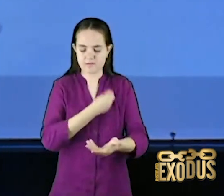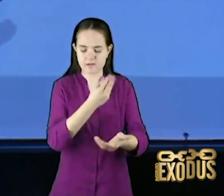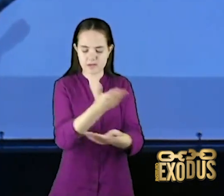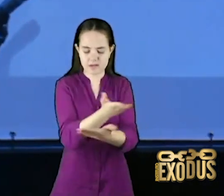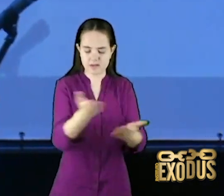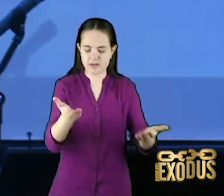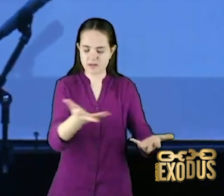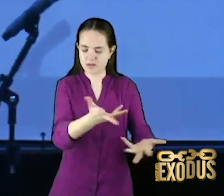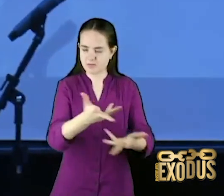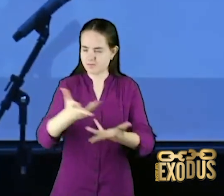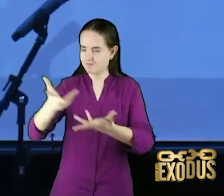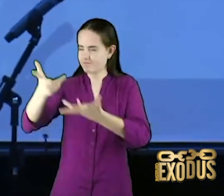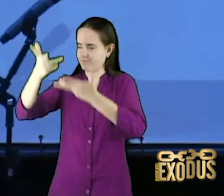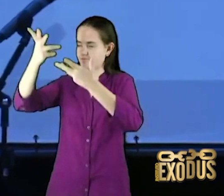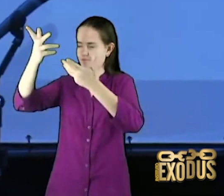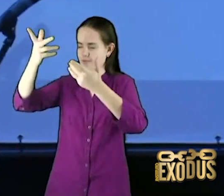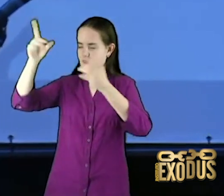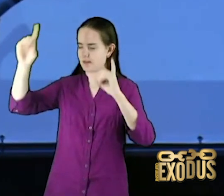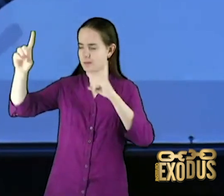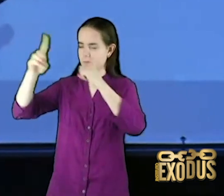autoridade até o teu trono.